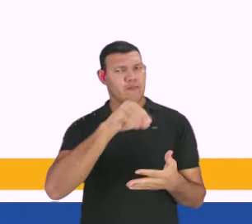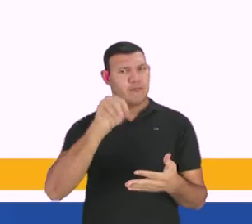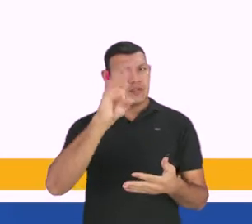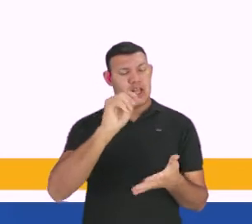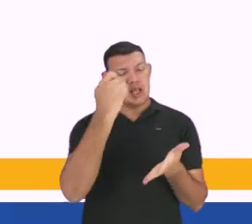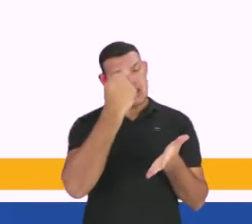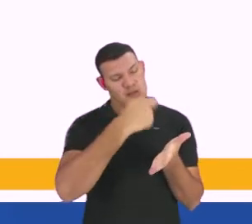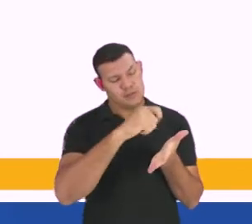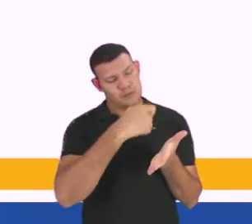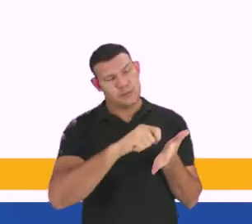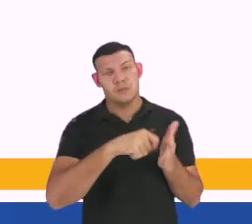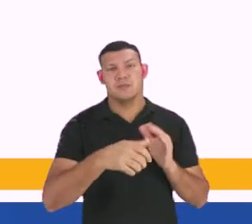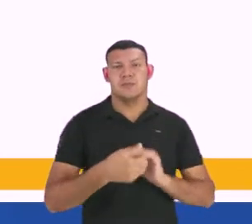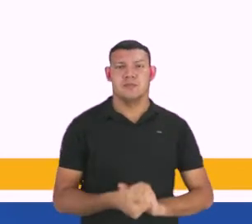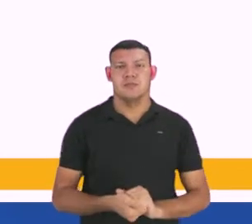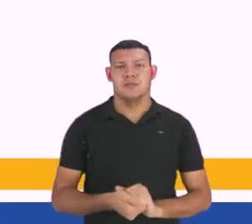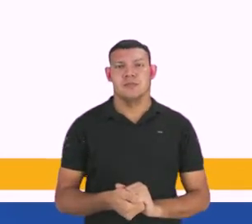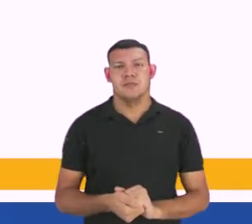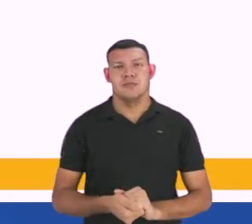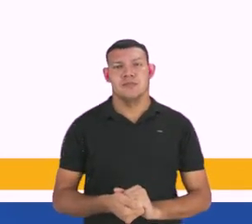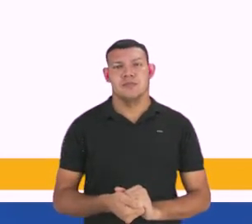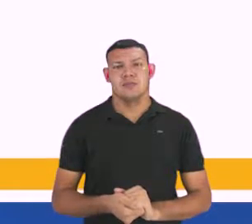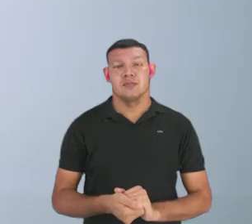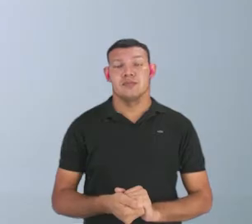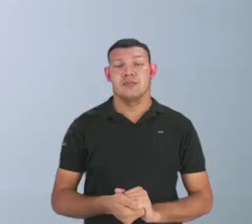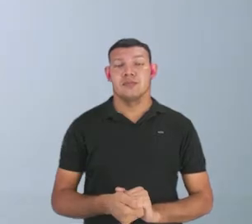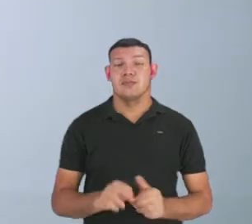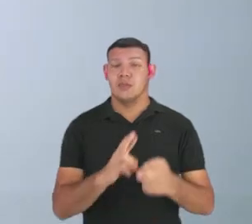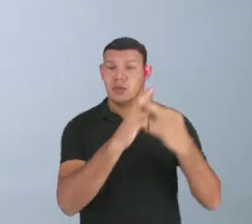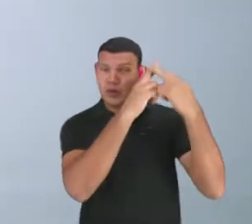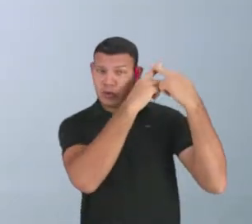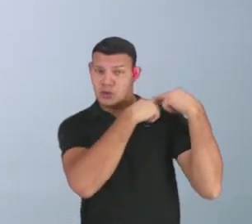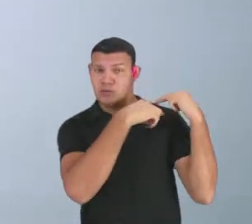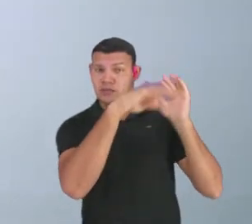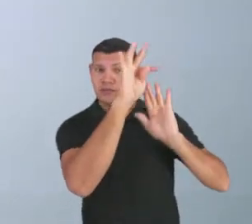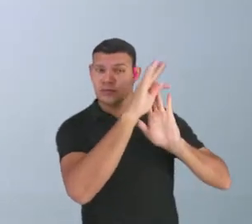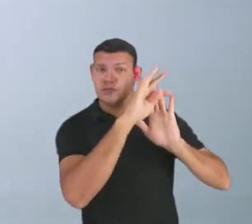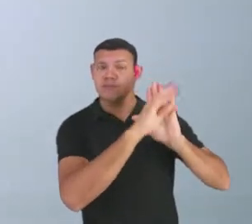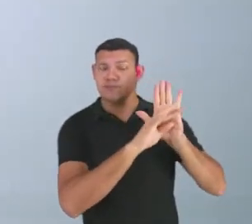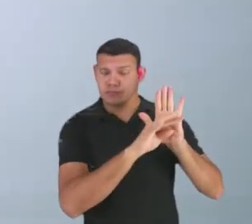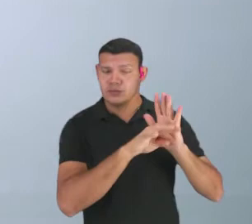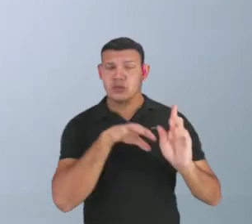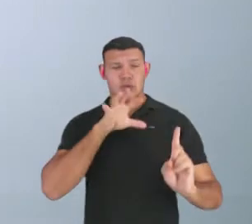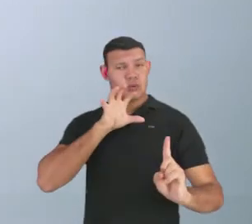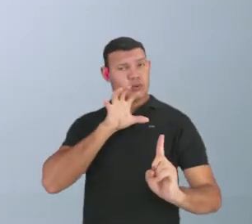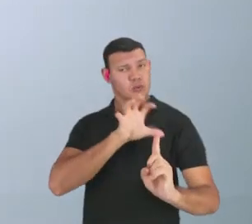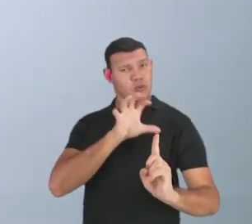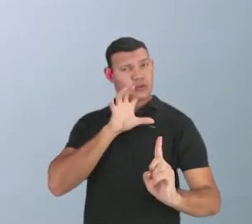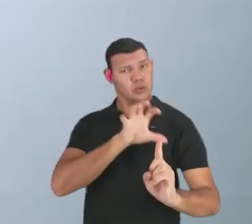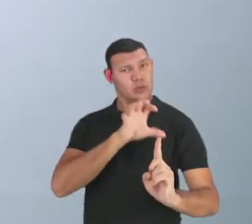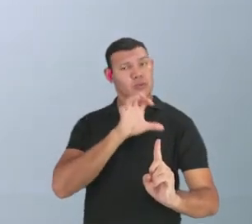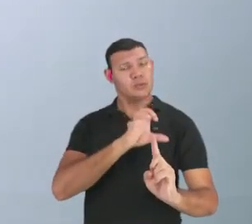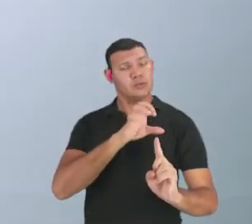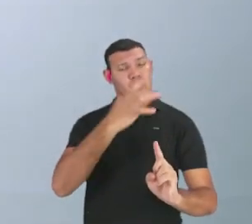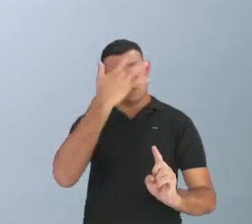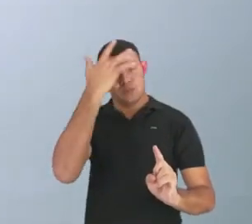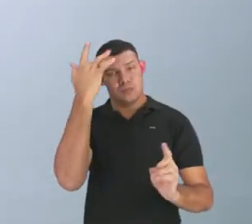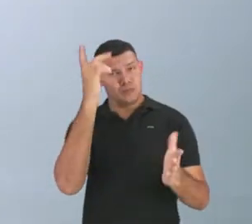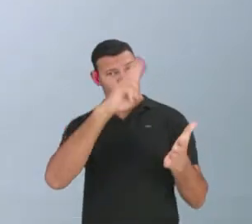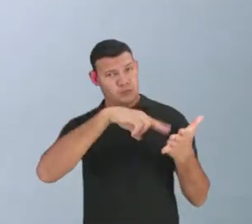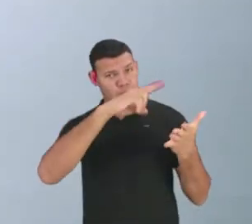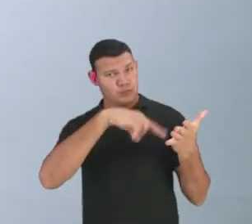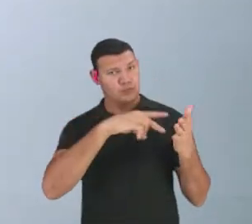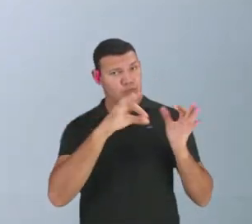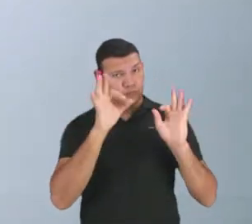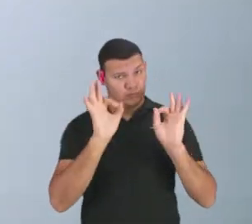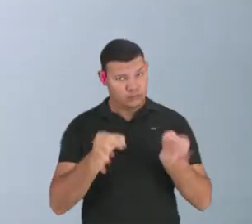dissertando, tá? Ou seja, a função desse texto é persuadir o leitor.